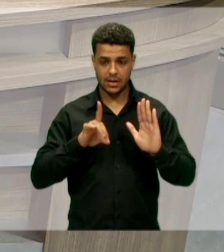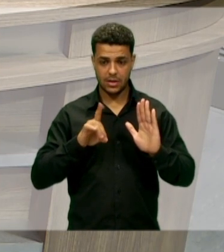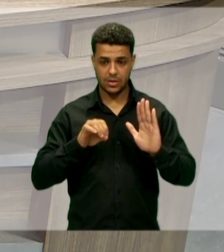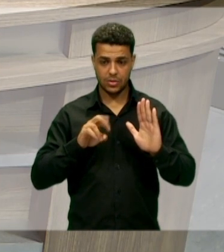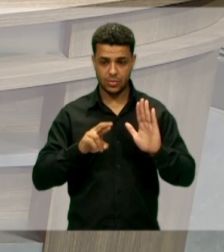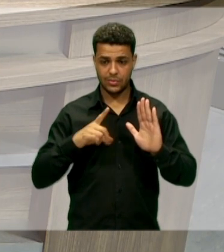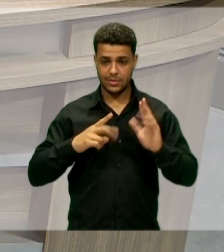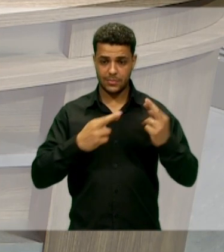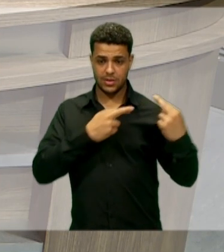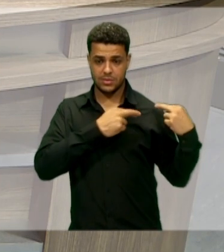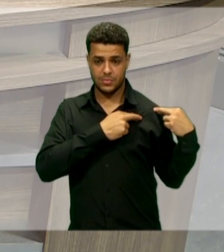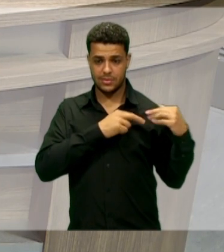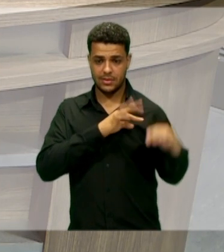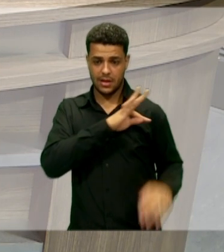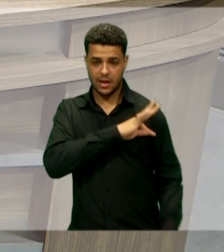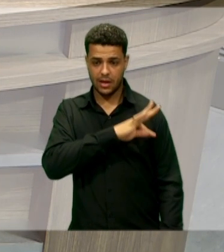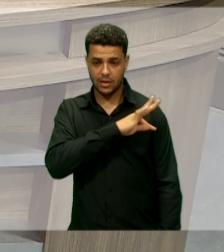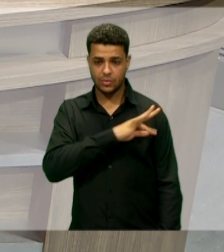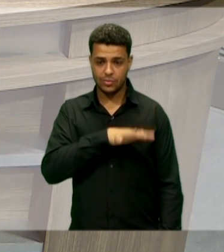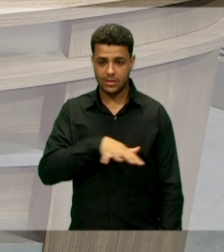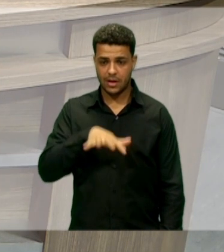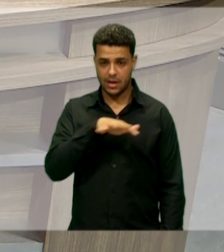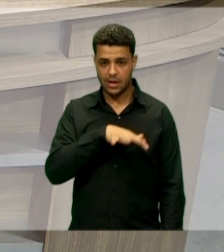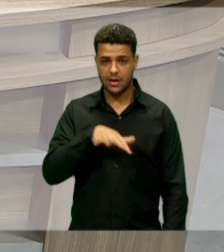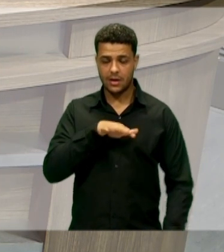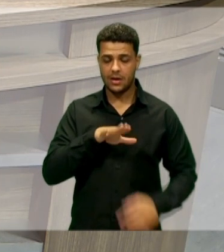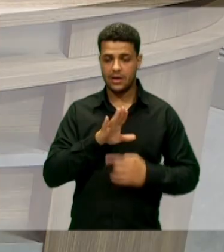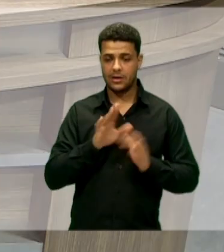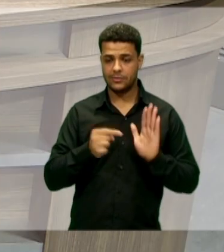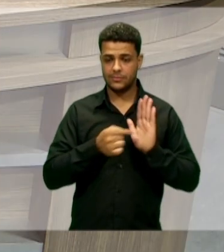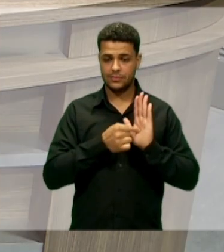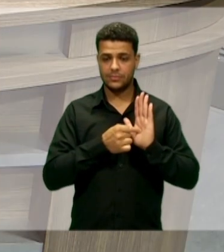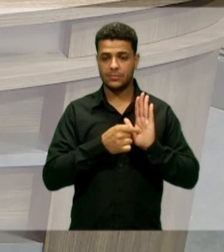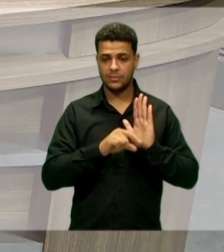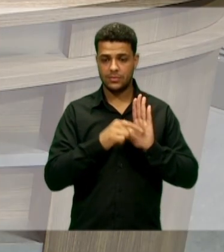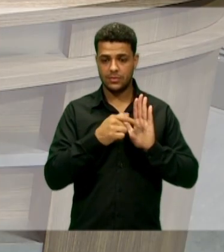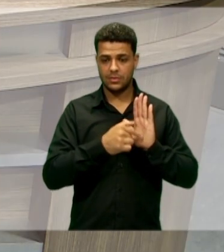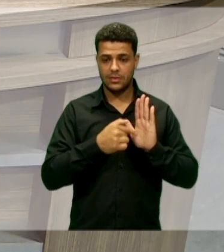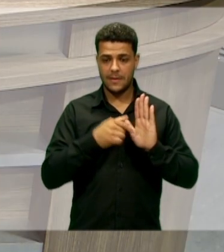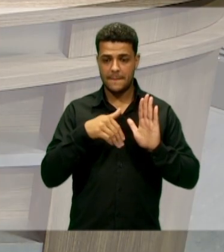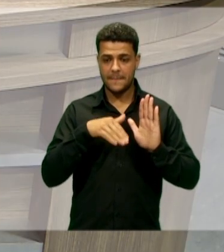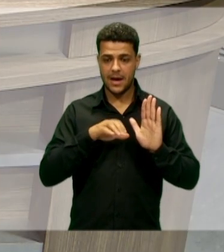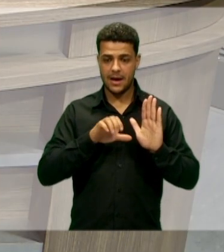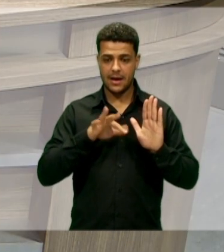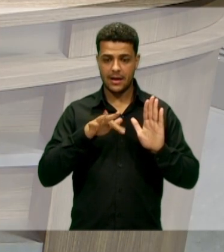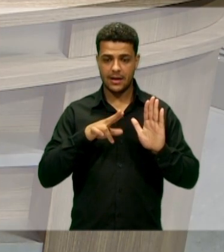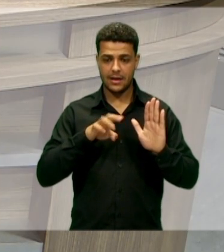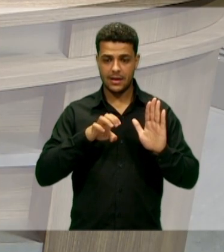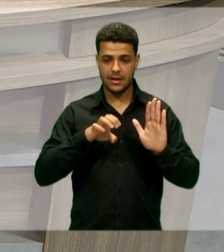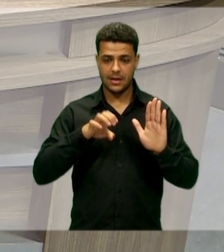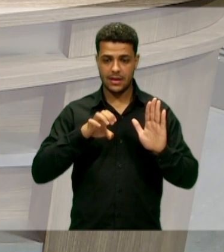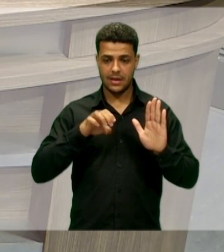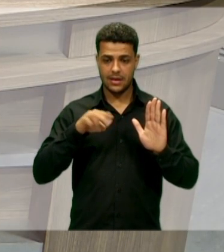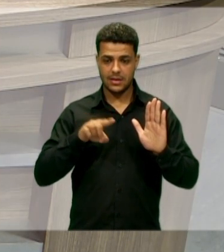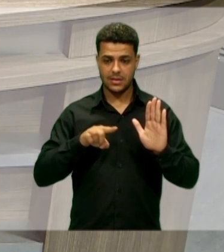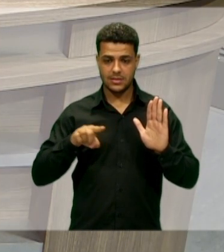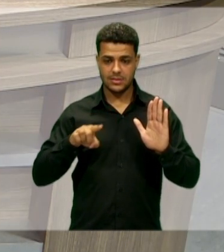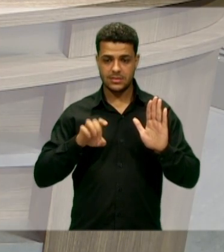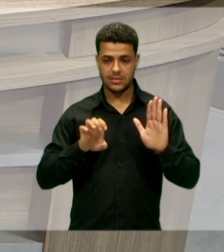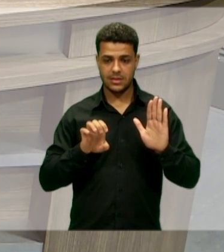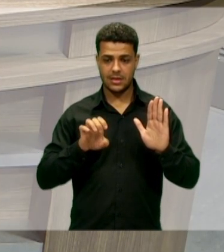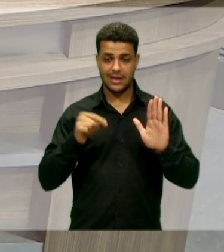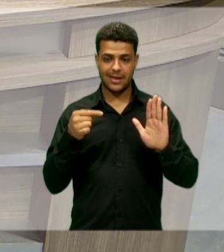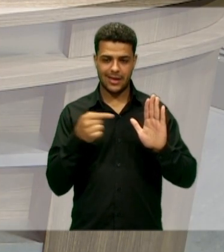tornei responsável técnico no grupo de pesquisa de biomarcadores tumorais da Universidade de Mackenzie. Em São Paulo, né?